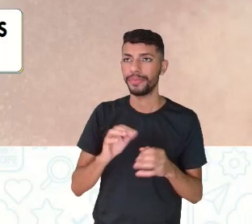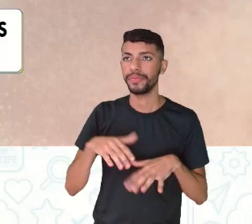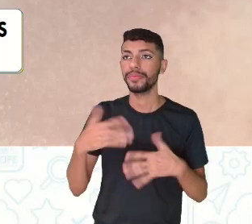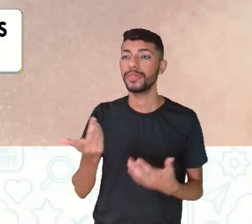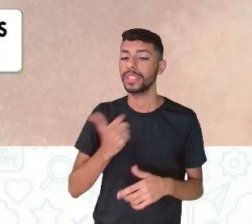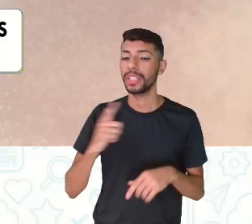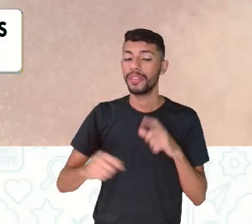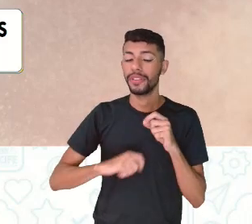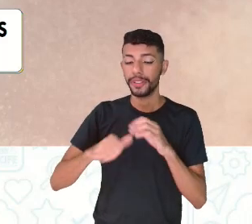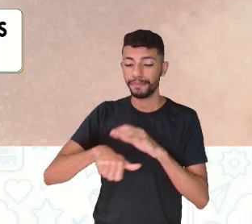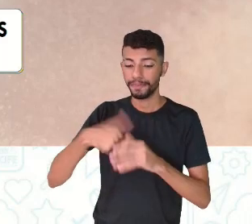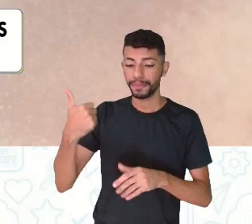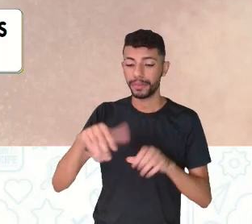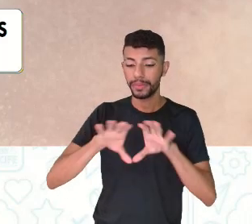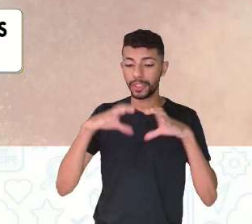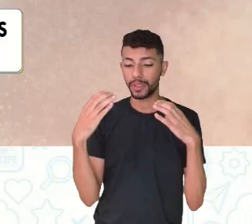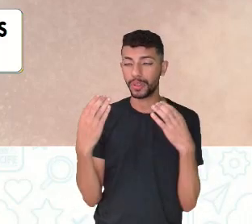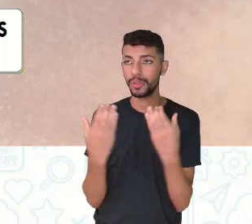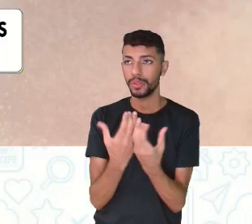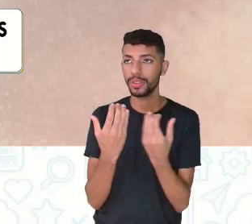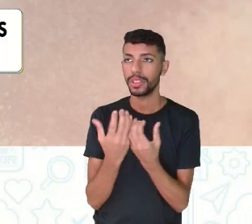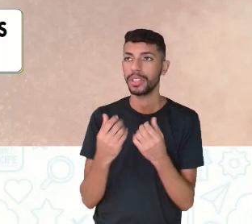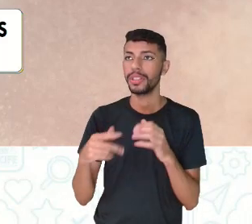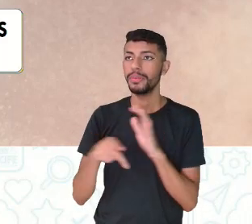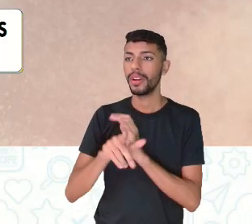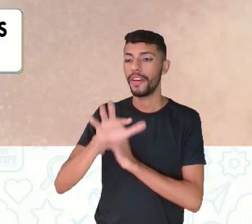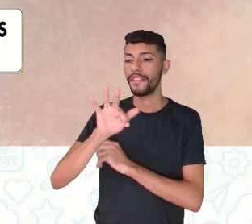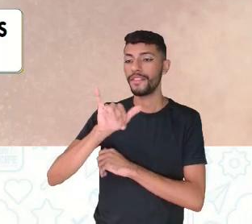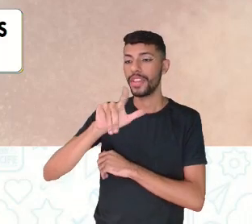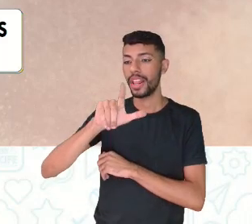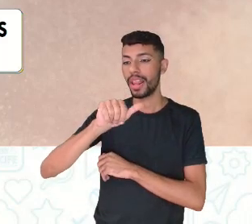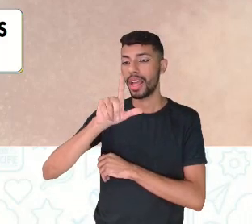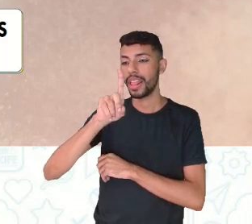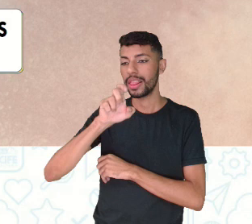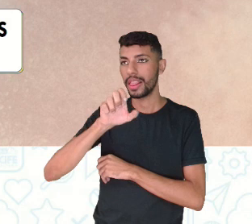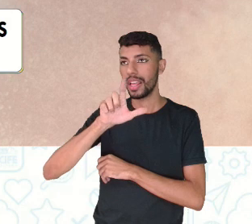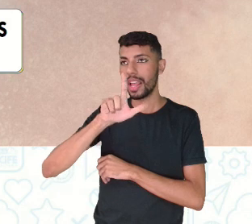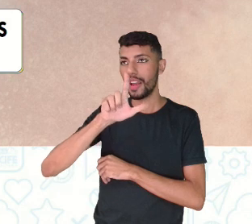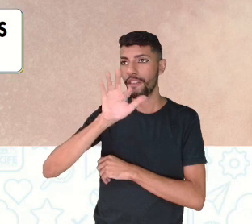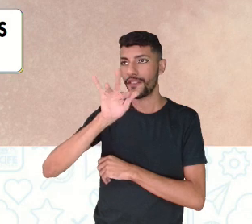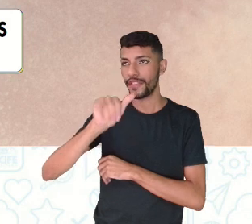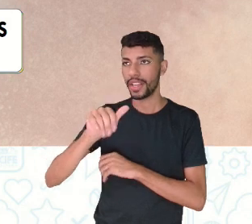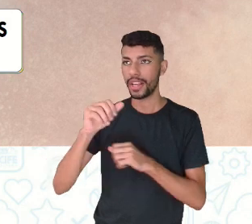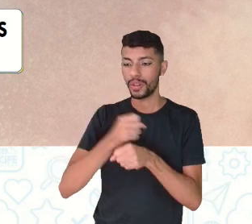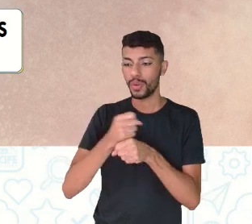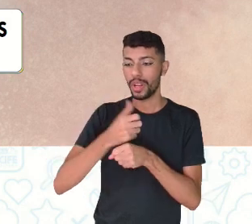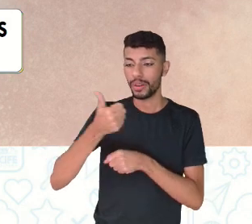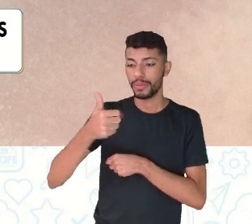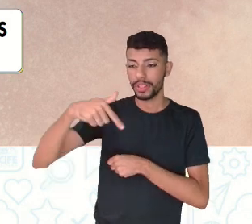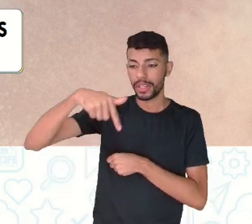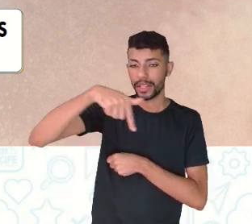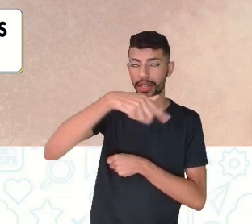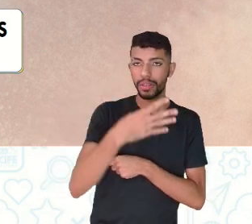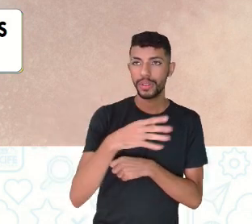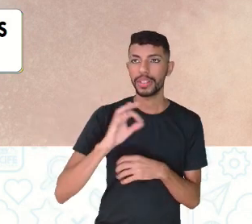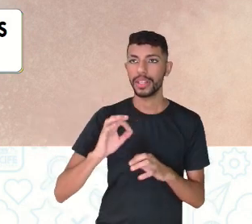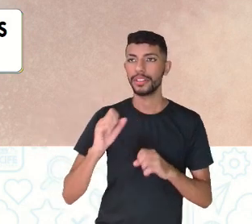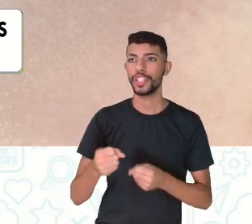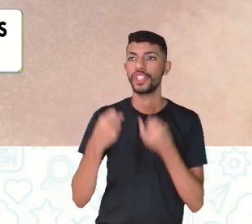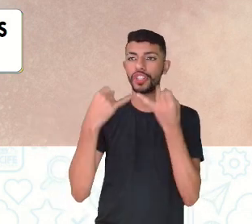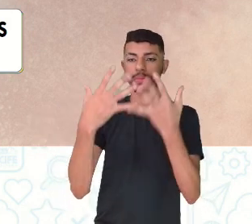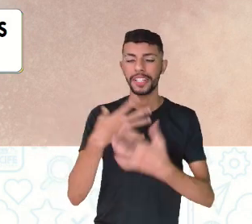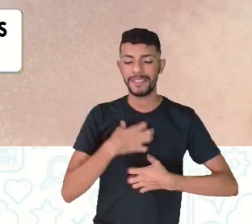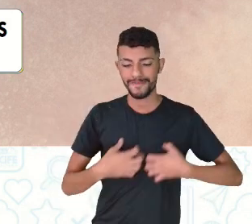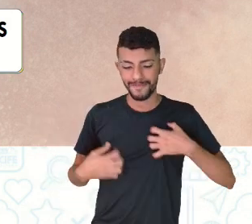Congresso Continental da Filadélfia, em 1774, certo? Então, manifestaram sua insatisfação com